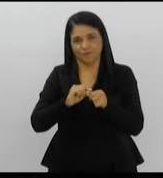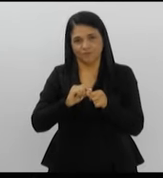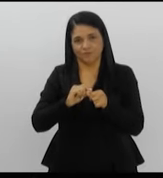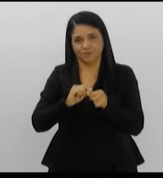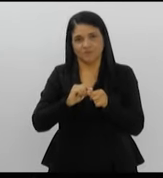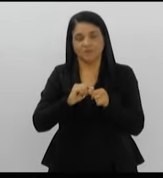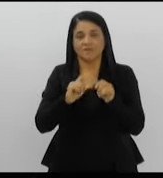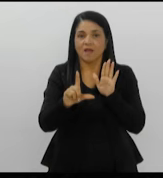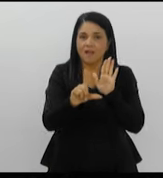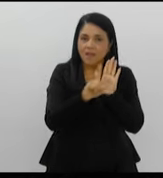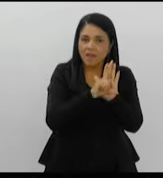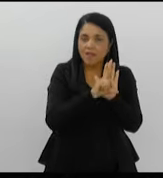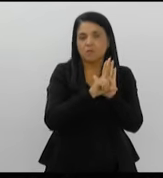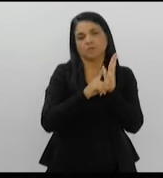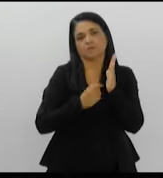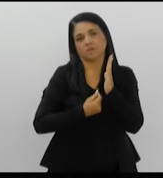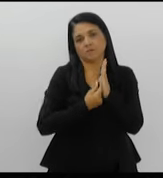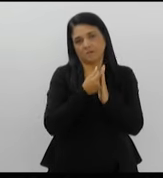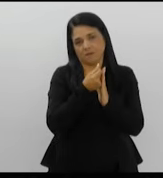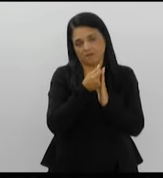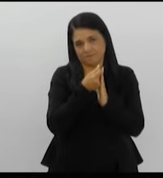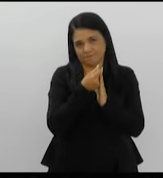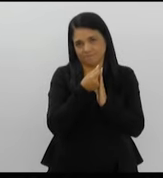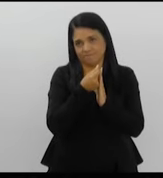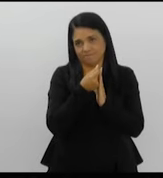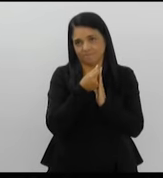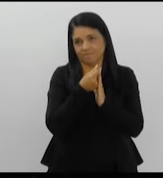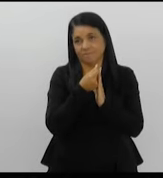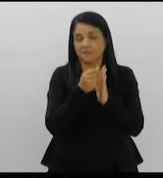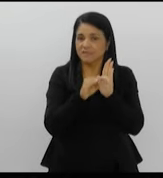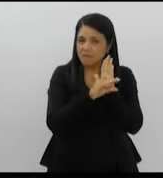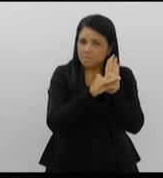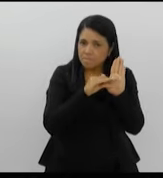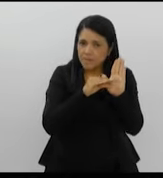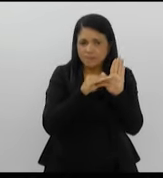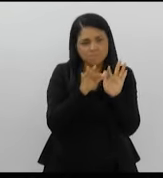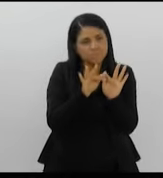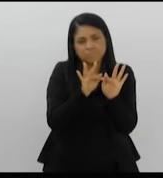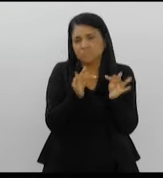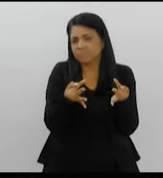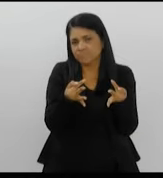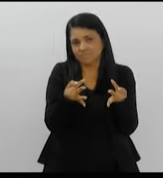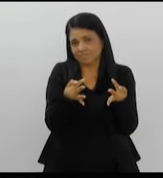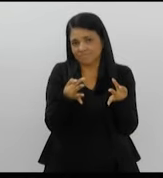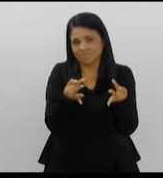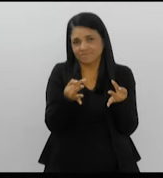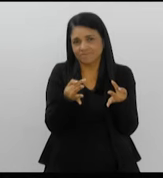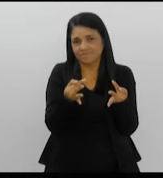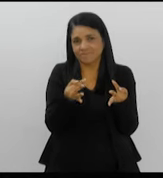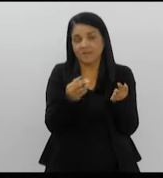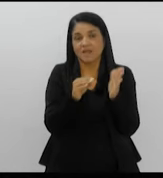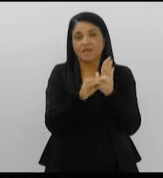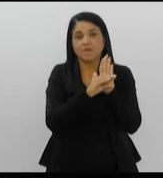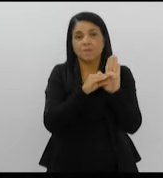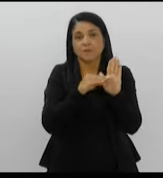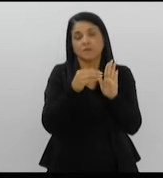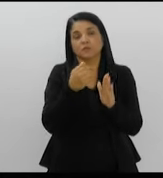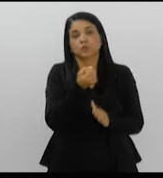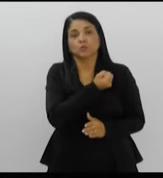lei orçamentária. Esta emenda é simples, é a emenda